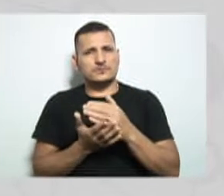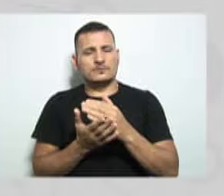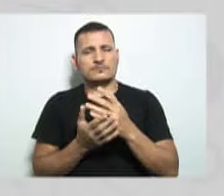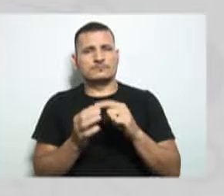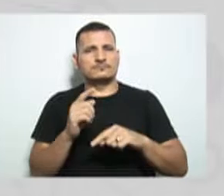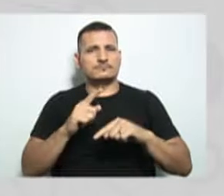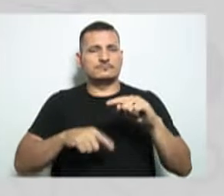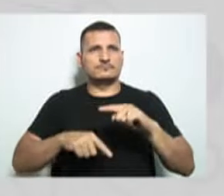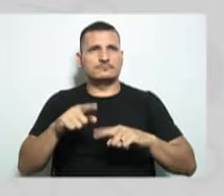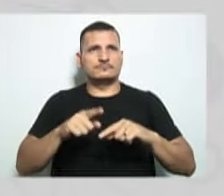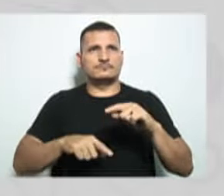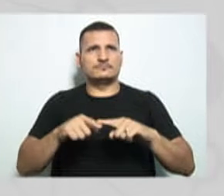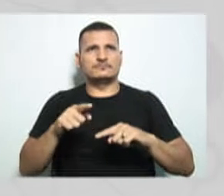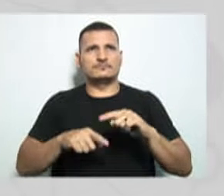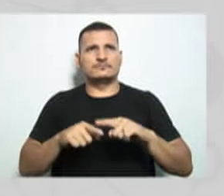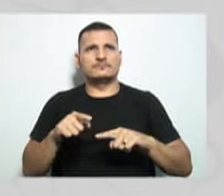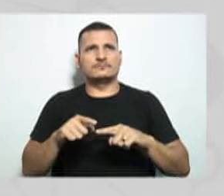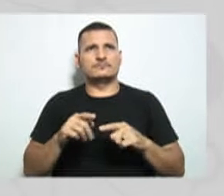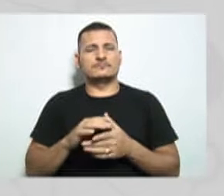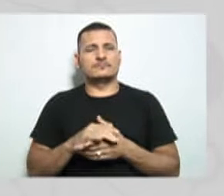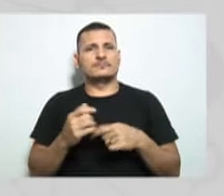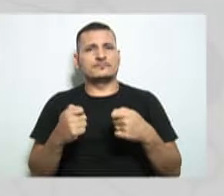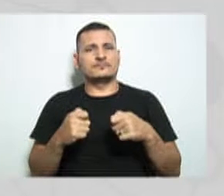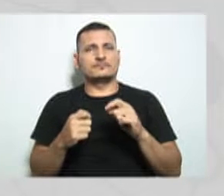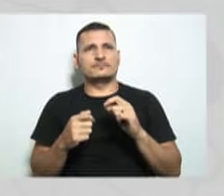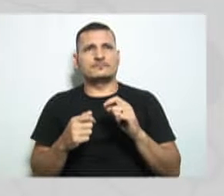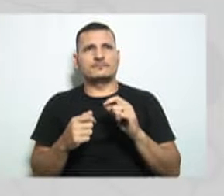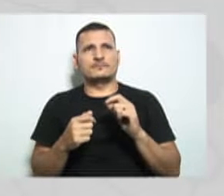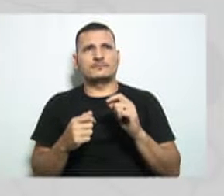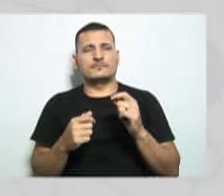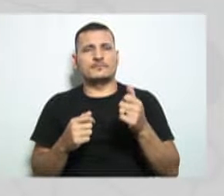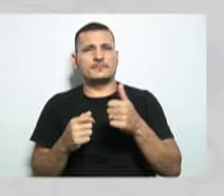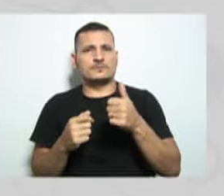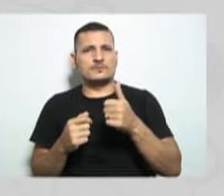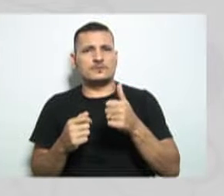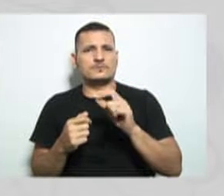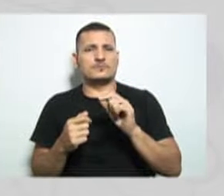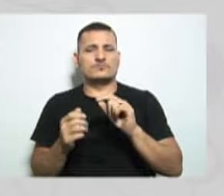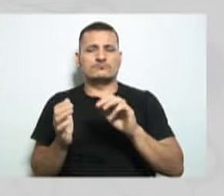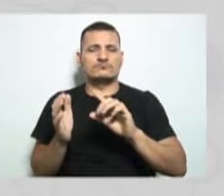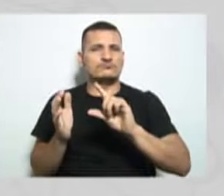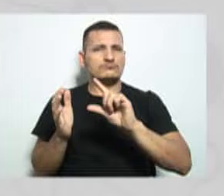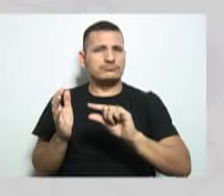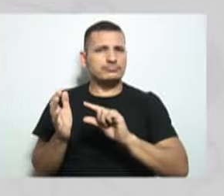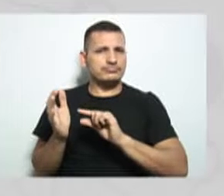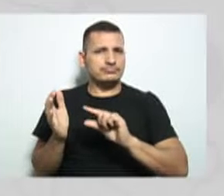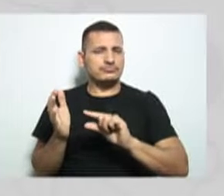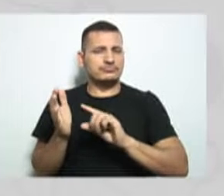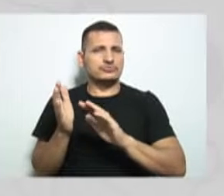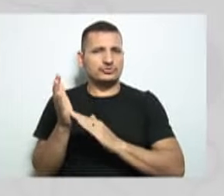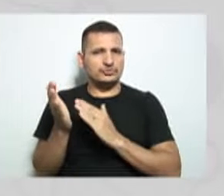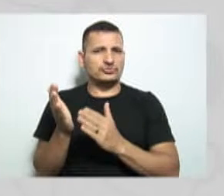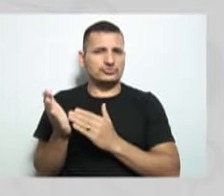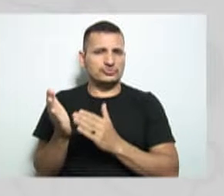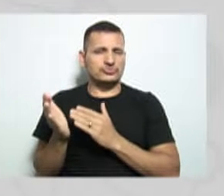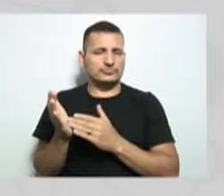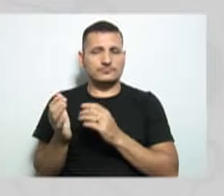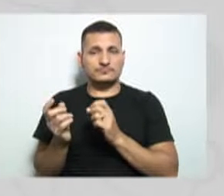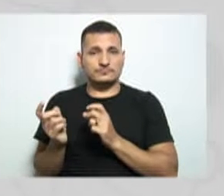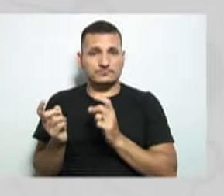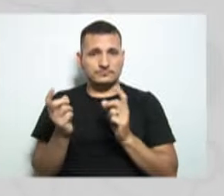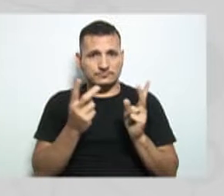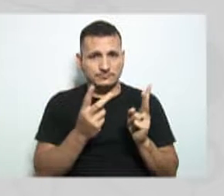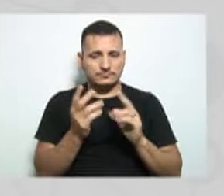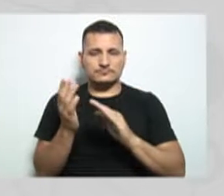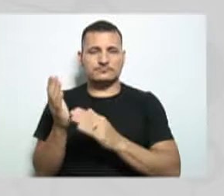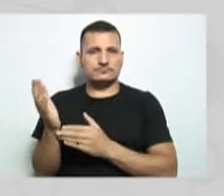mercadorias devem ser as primeiras a serem baixadas a cada venda, como forma de